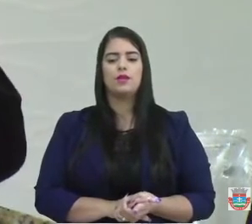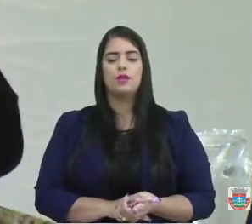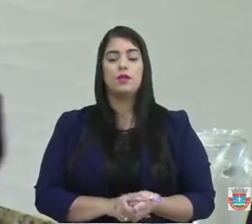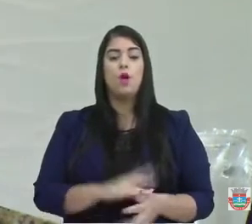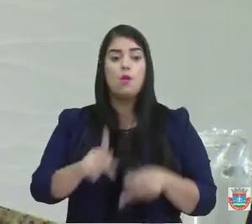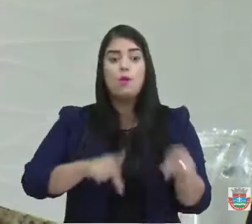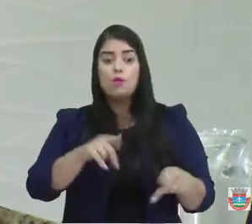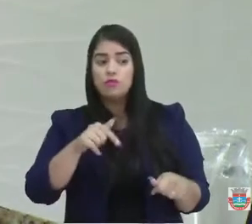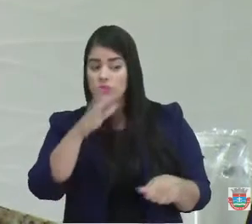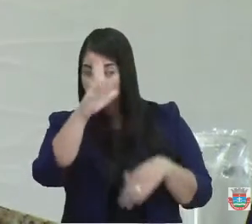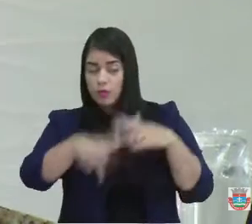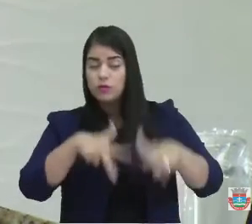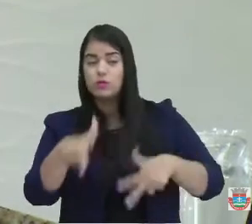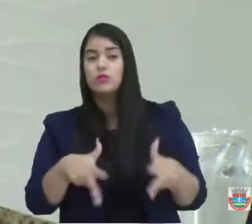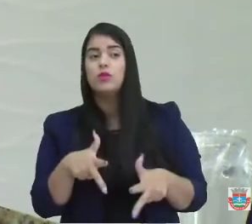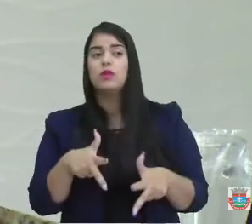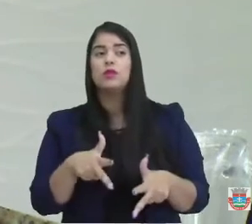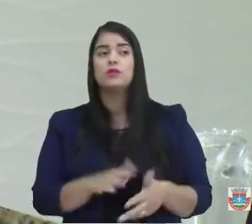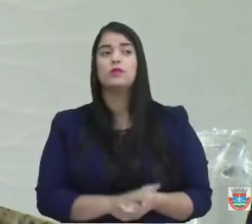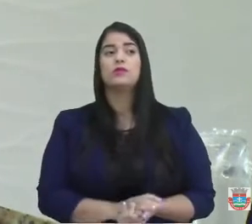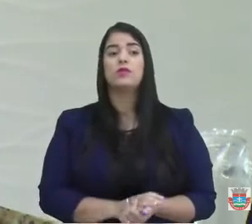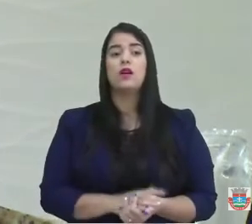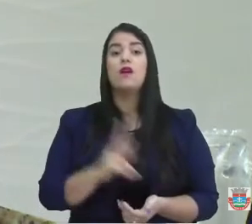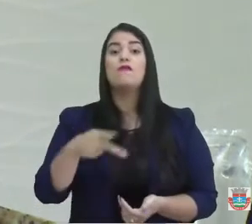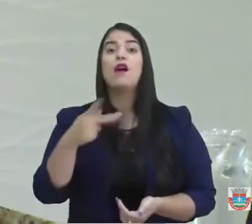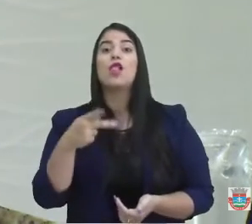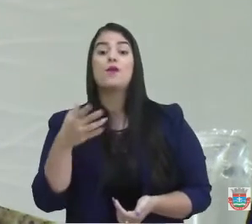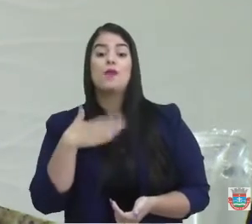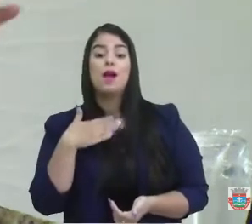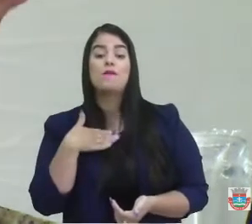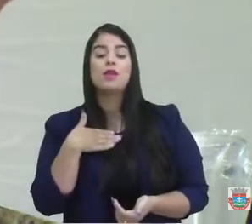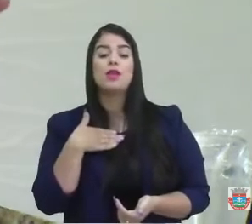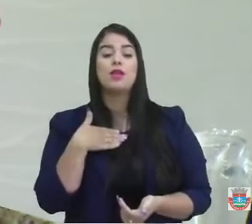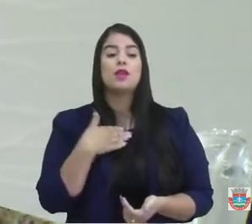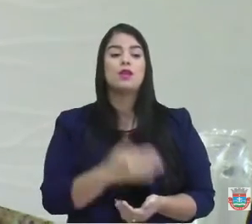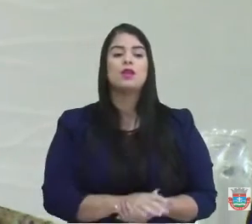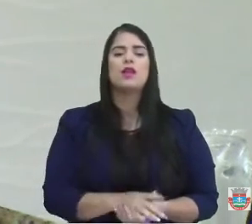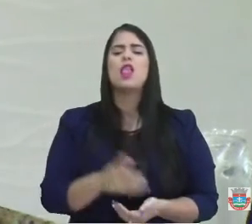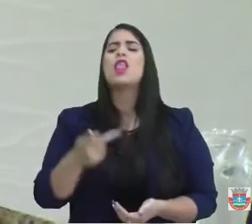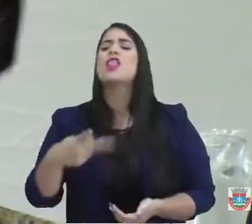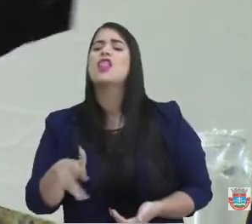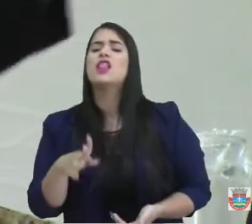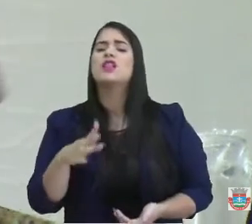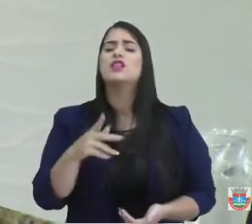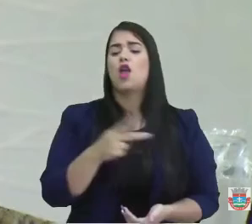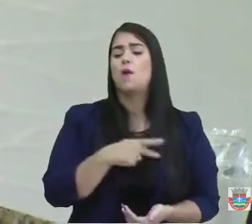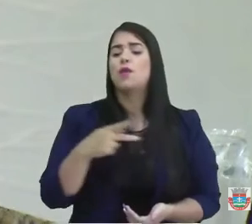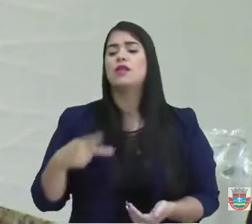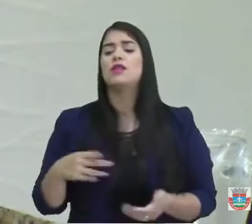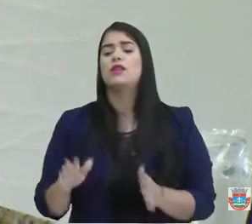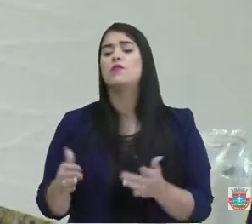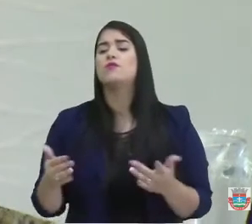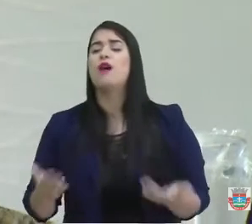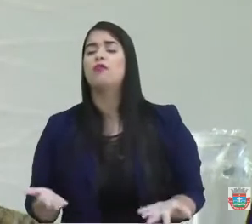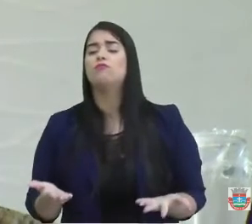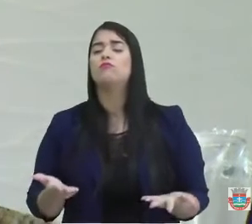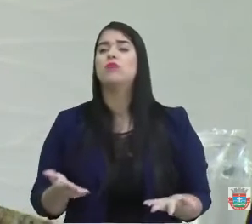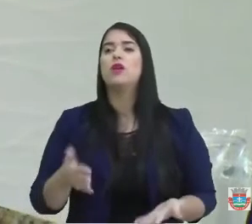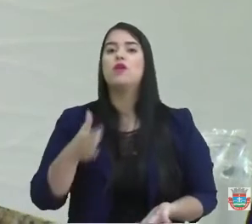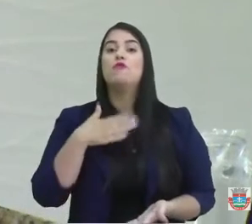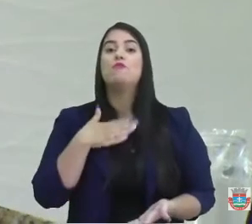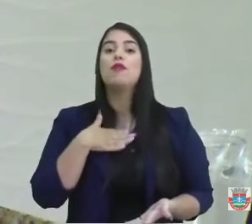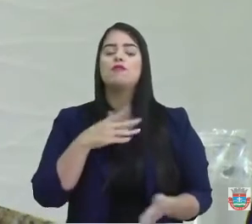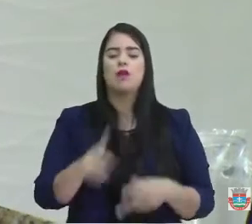Betense. O cabo disse, saiu, Rinaldo, quem é teu presidente? O cabo disse que o presidente dele aqui é uma pessoa. Meu presidente aqui é o